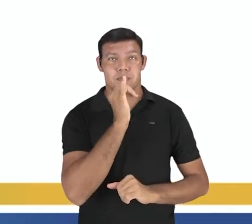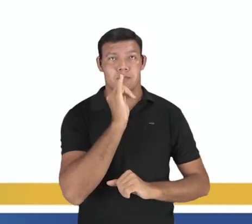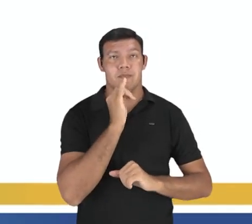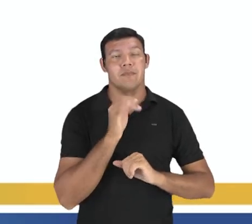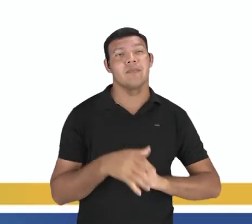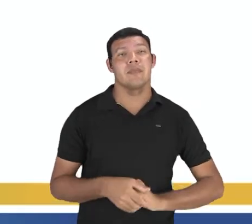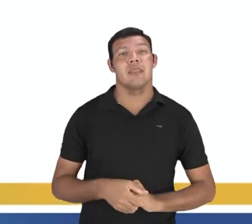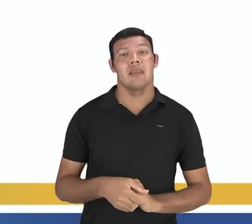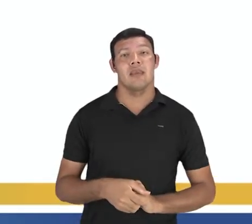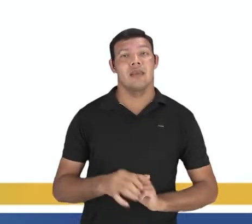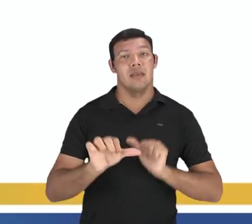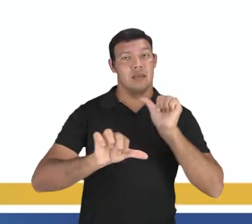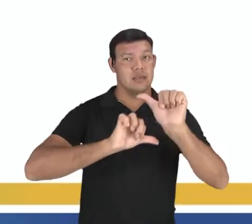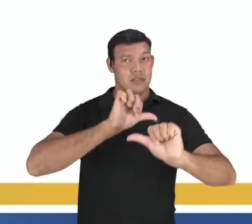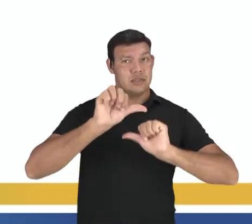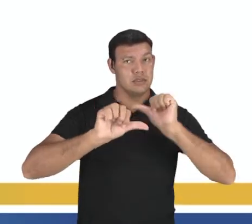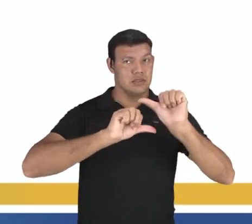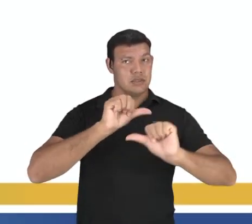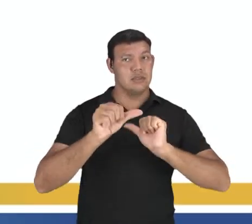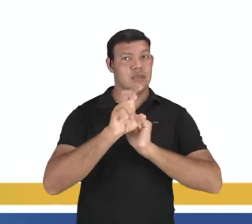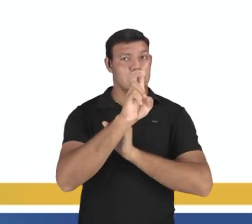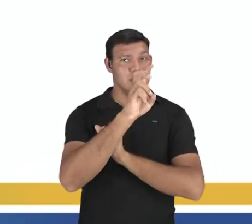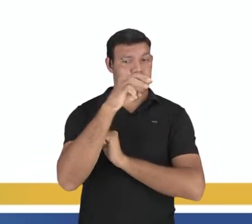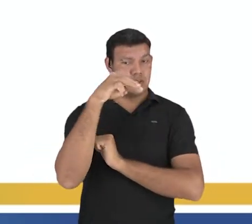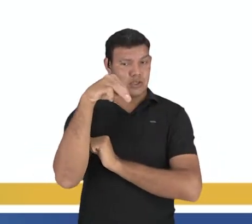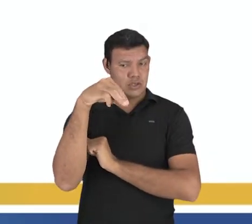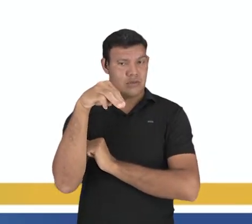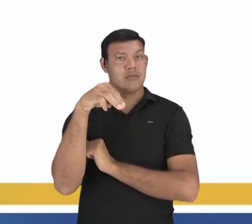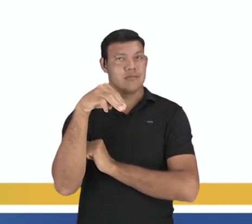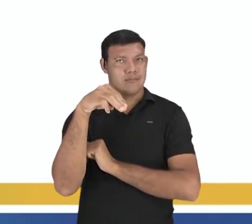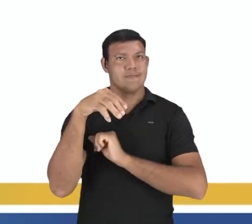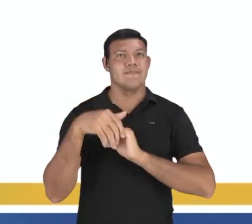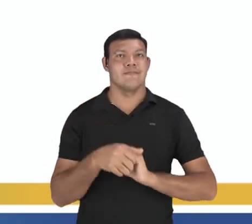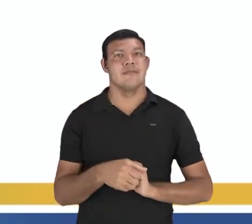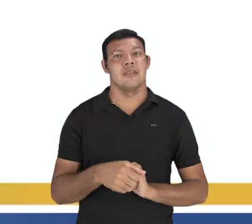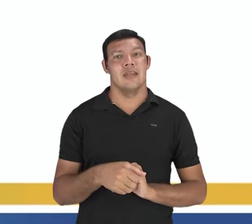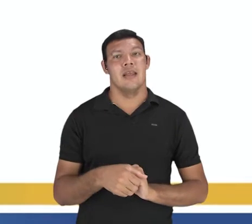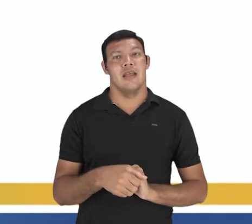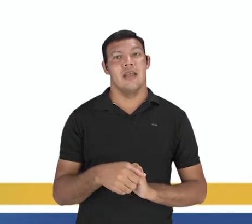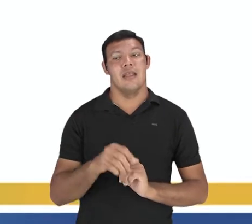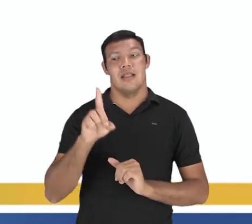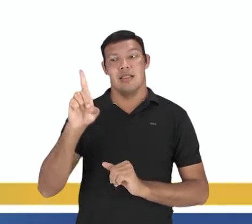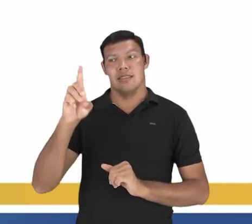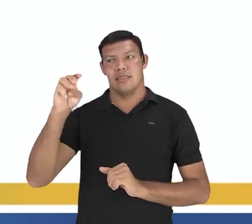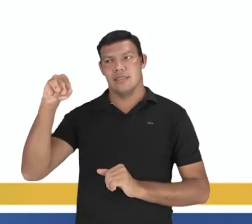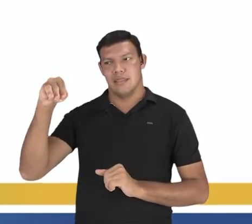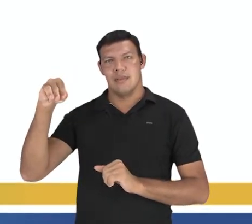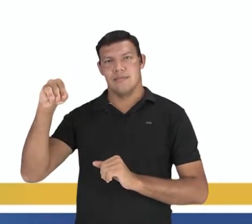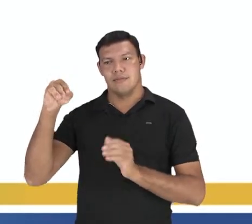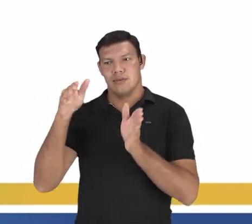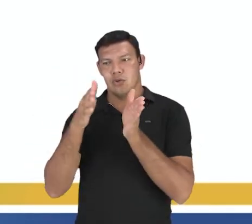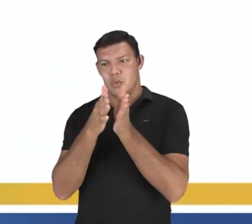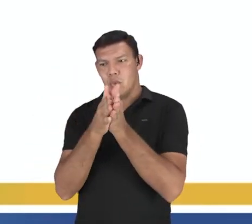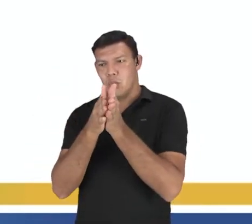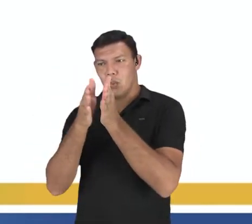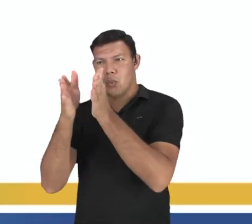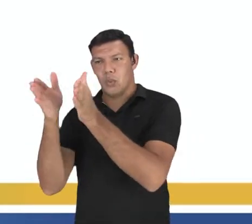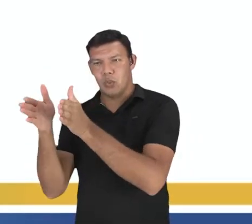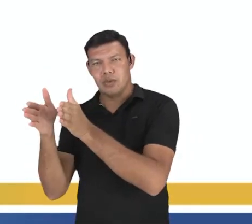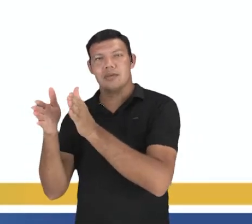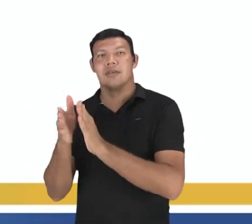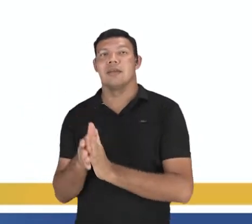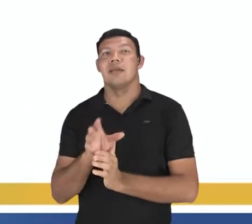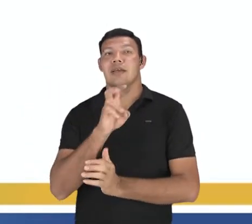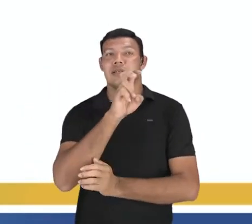exemplo quando eu quero transformar cinco metros em decímetros eu estou usando uma casinha para a direita tem o que que eu fiz